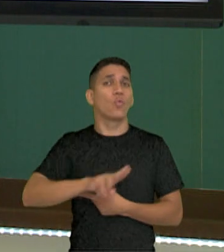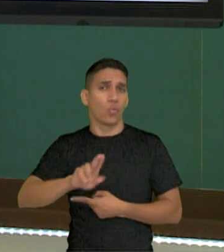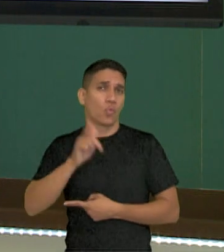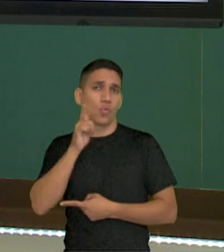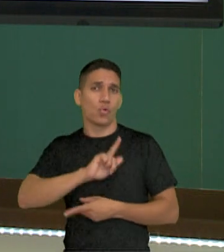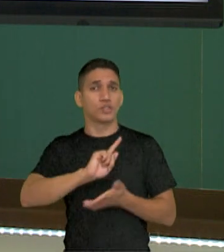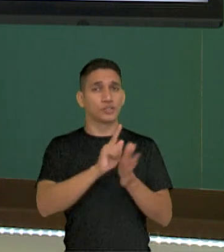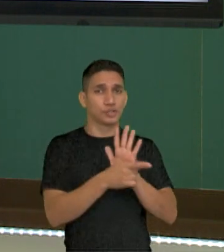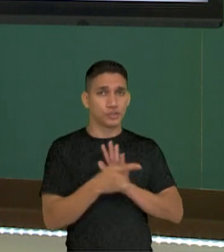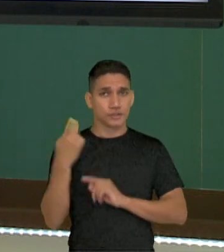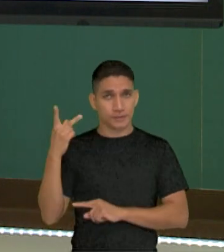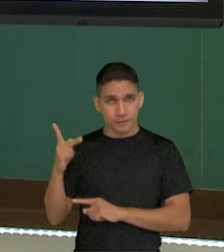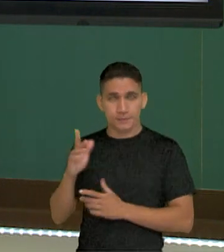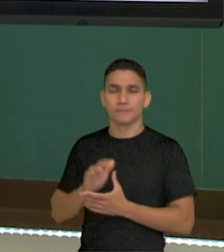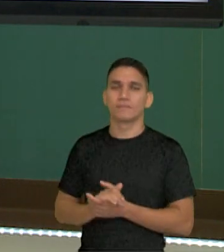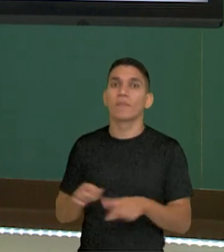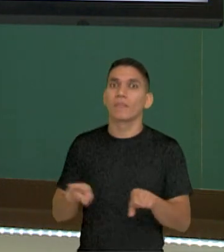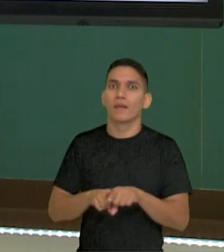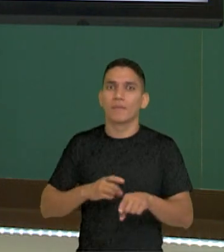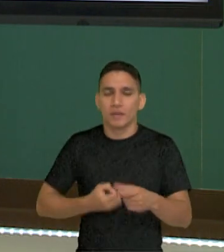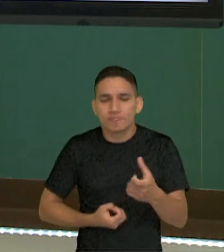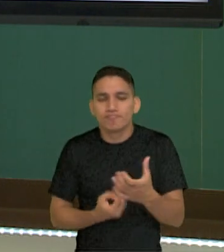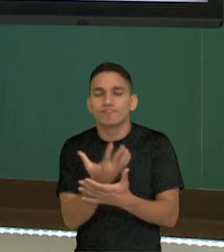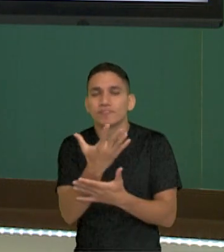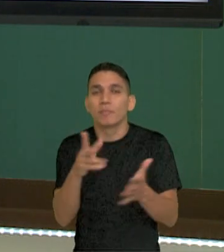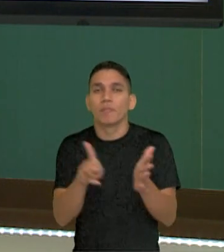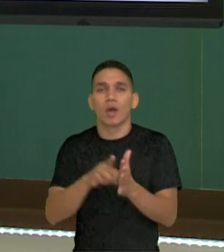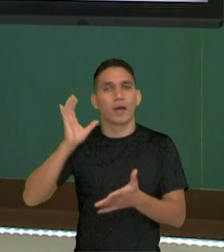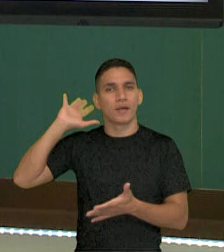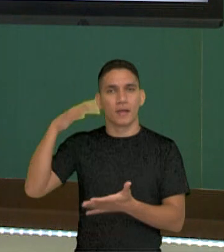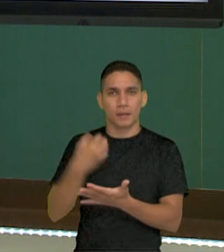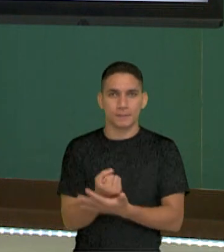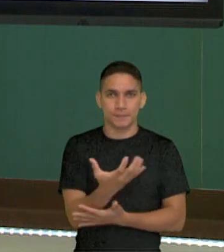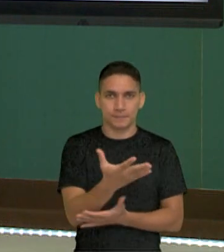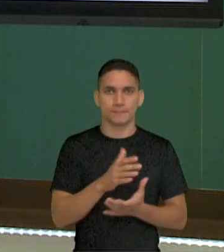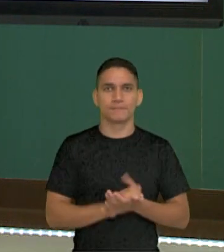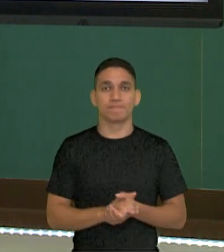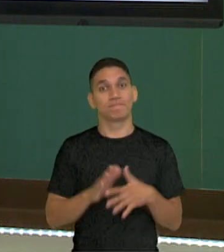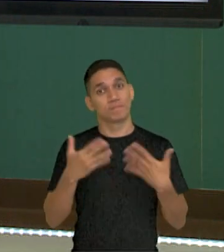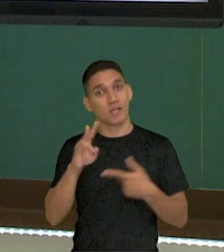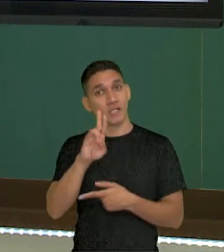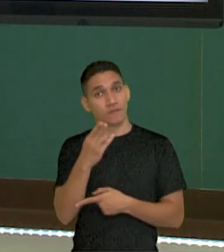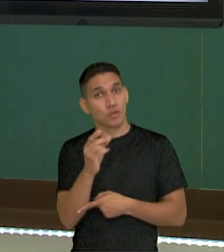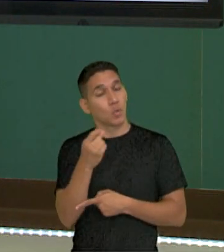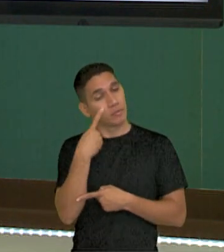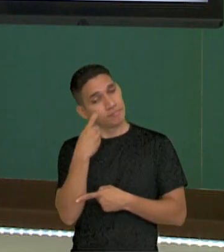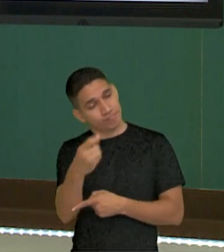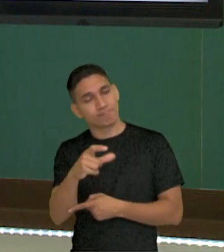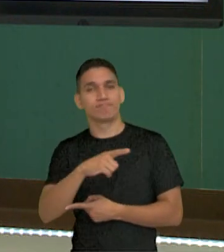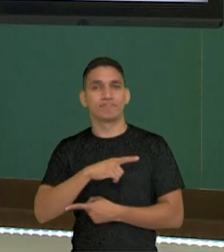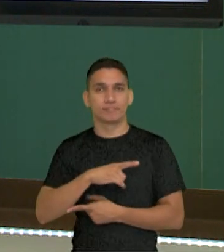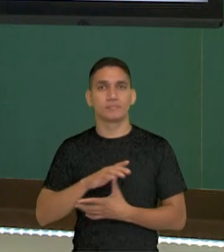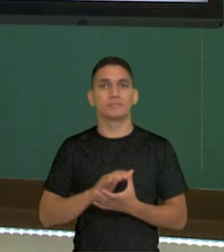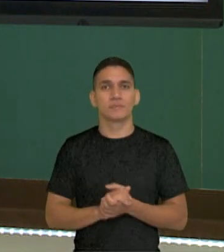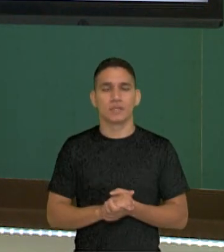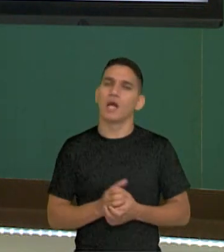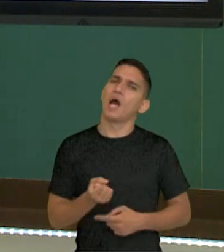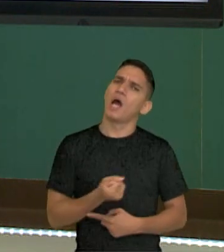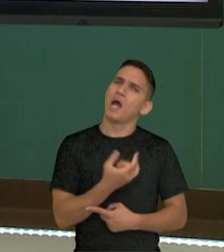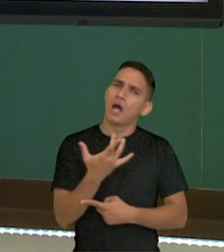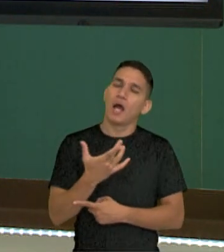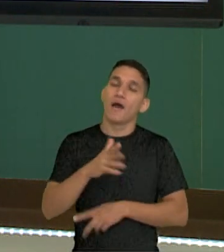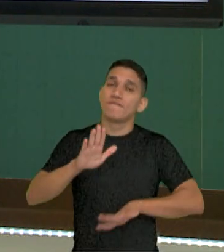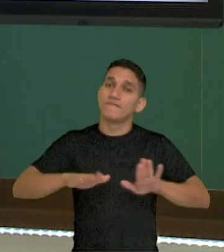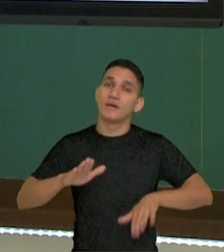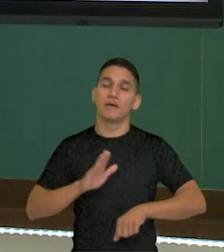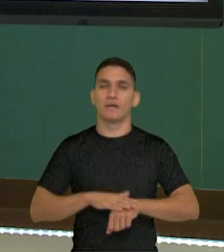neste gênero e produzimos um podcast. Então, vocês viram que interessante? Muitas